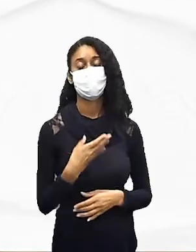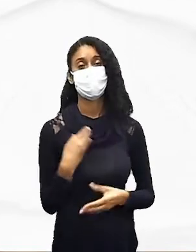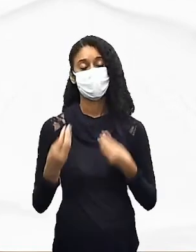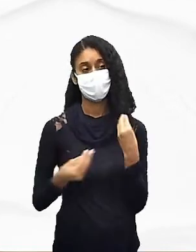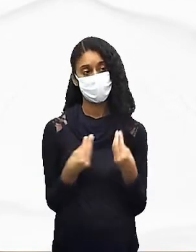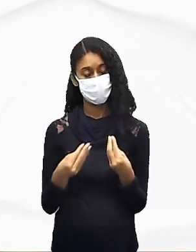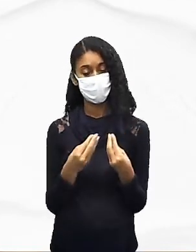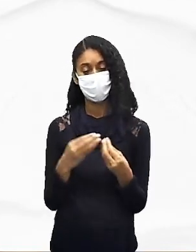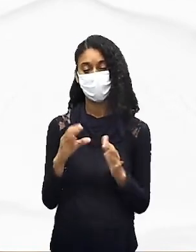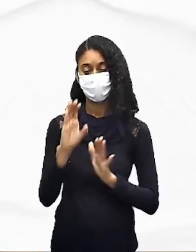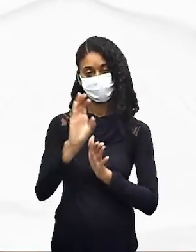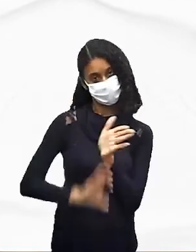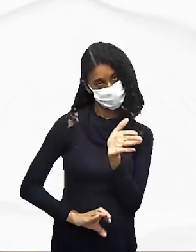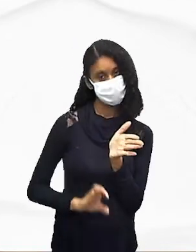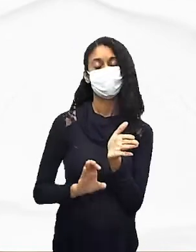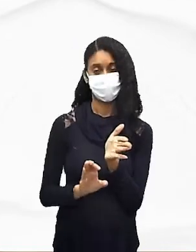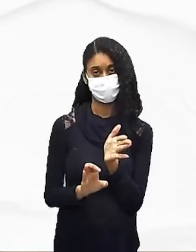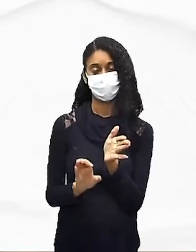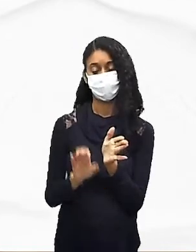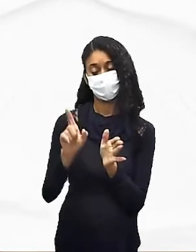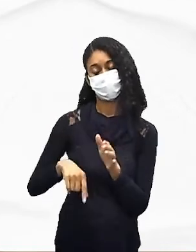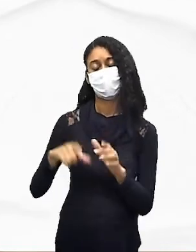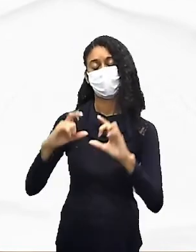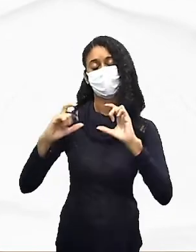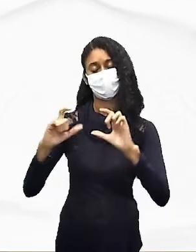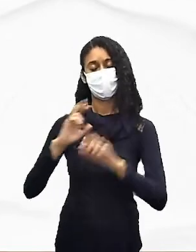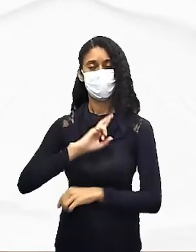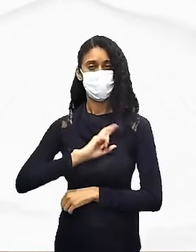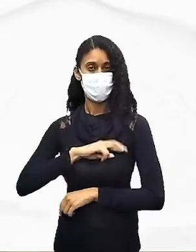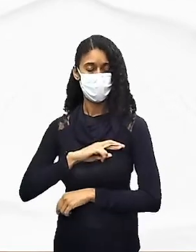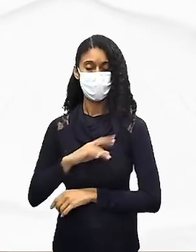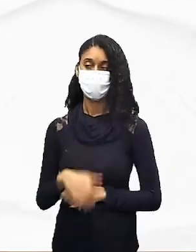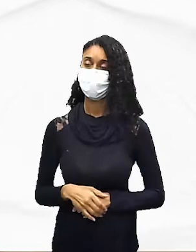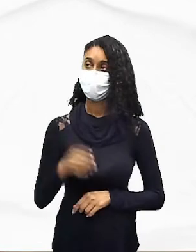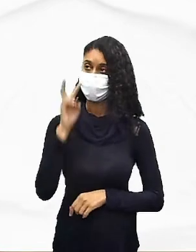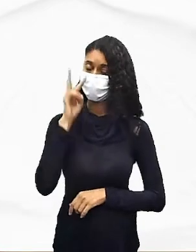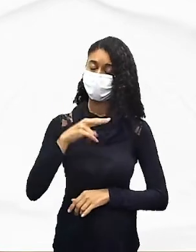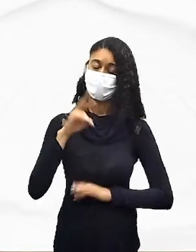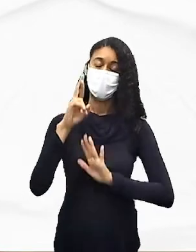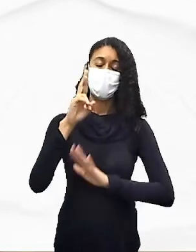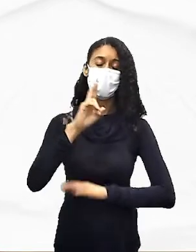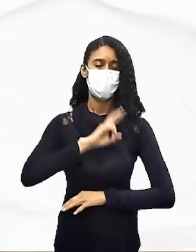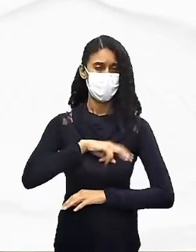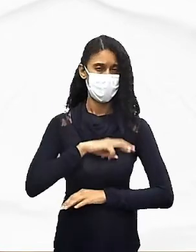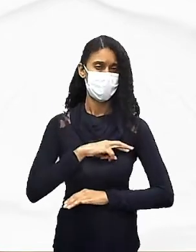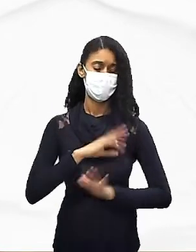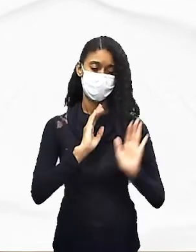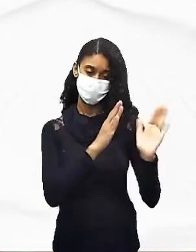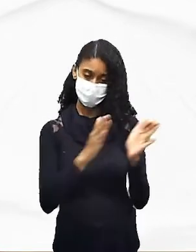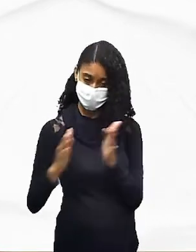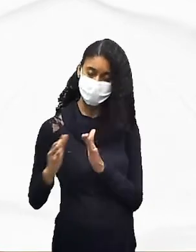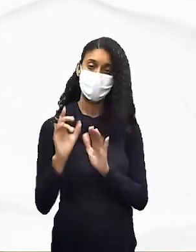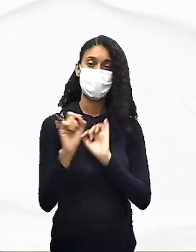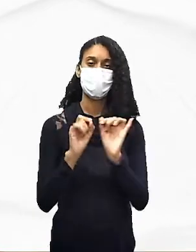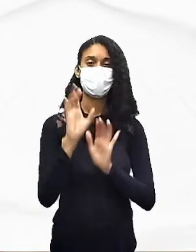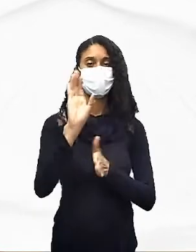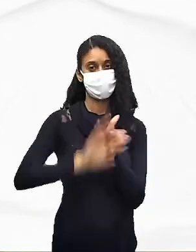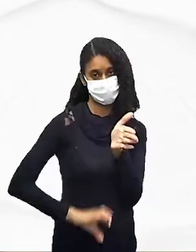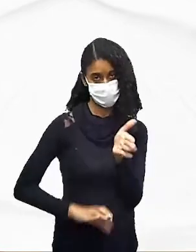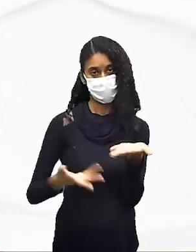como o capítulo está para o romance. Você lê um romance e é dividido em capítulos. Então, quando você tem